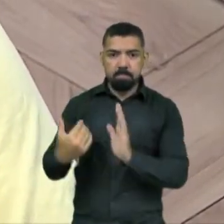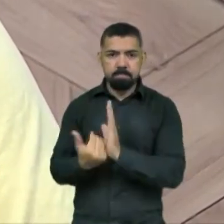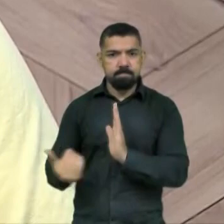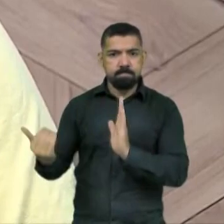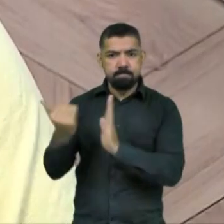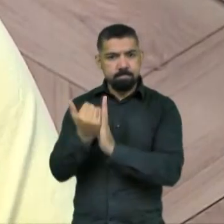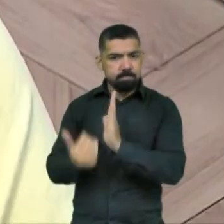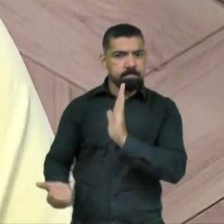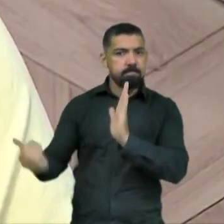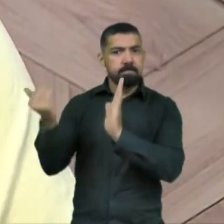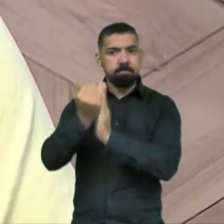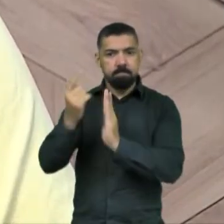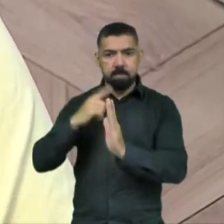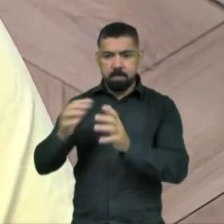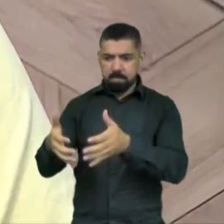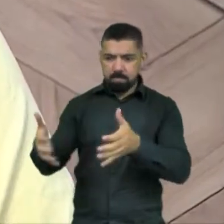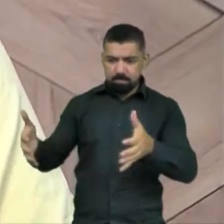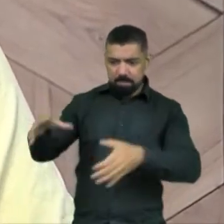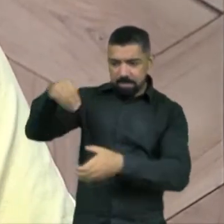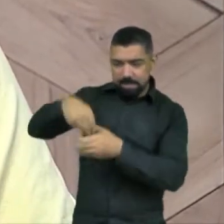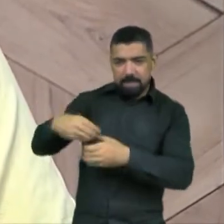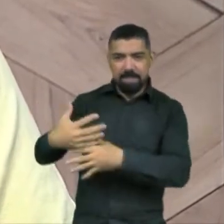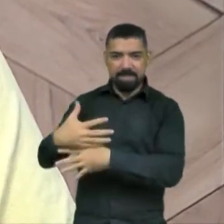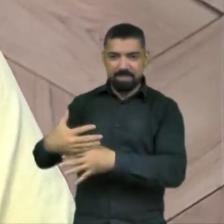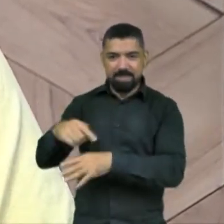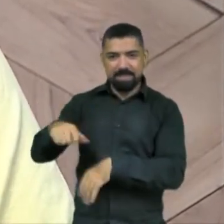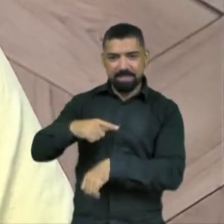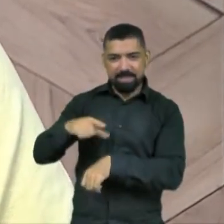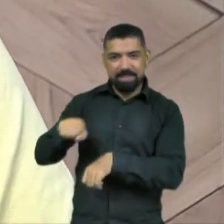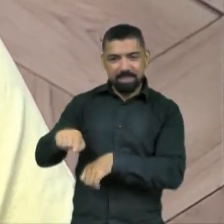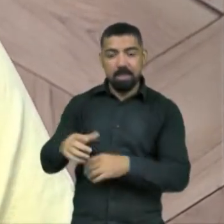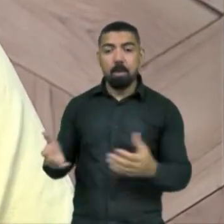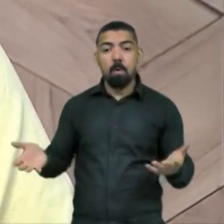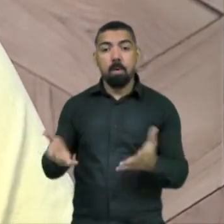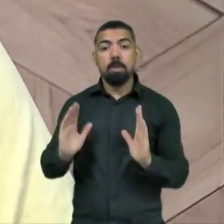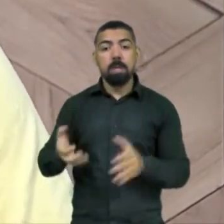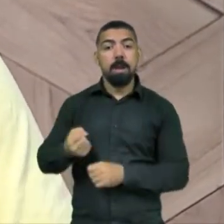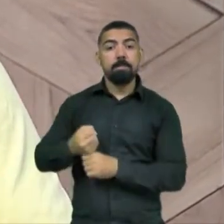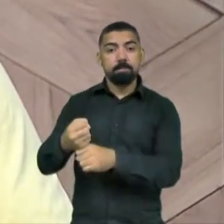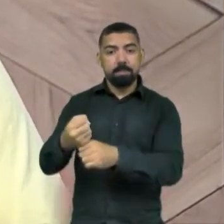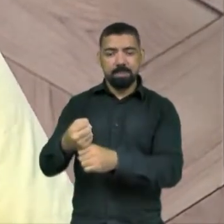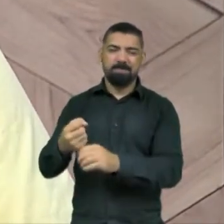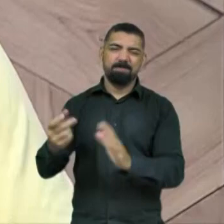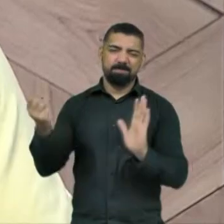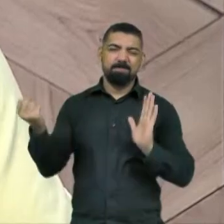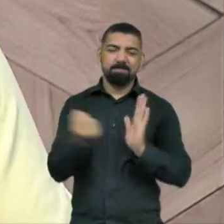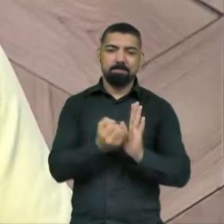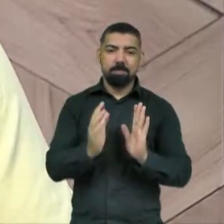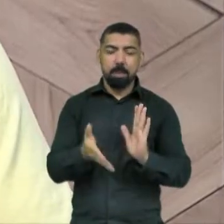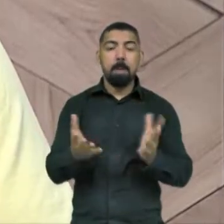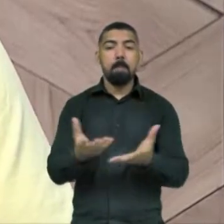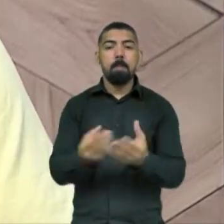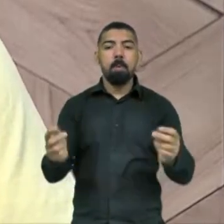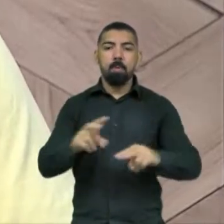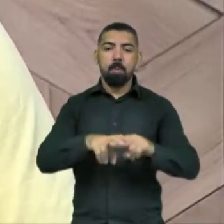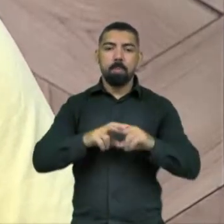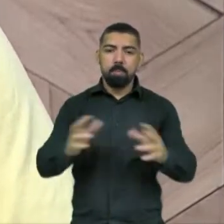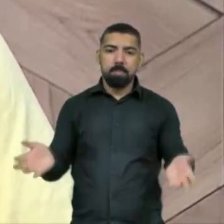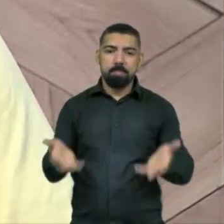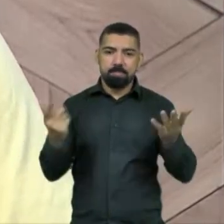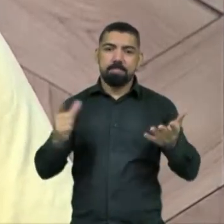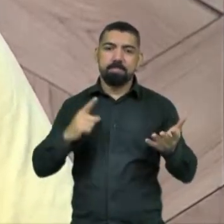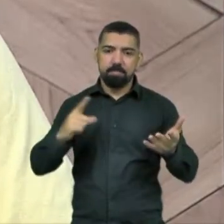conquistando espaços, vem crescendo na cidade, a ponto de hoje estarmos celebrando 20 anos de histórias, muitos motivos para celebrar. É um